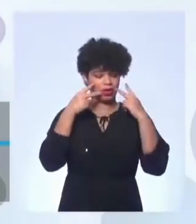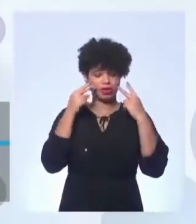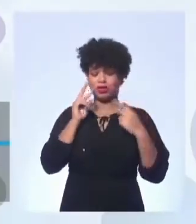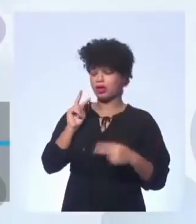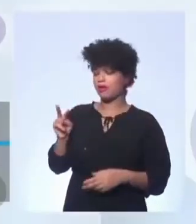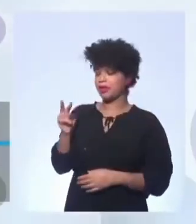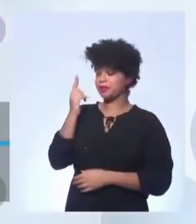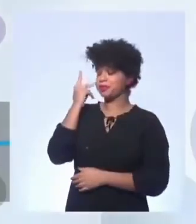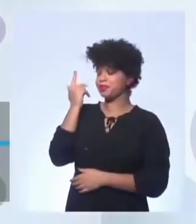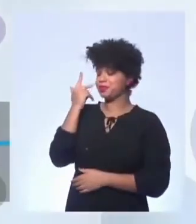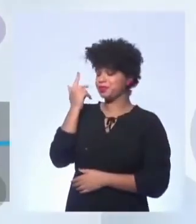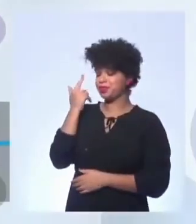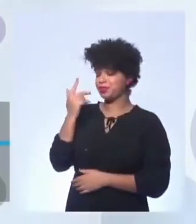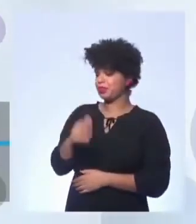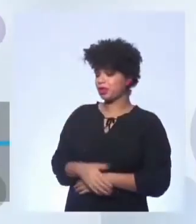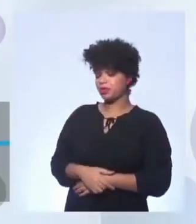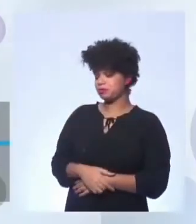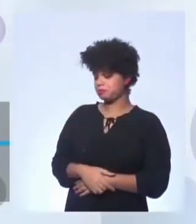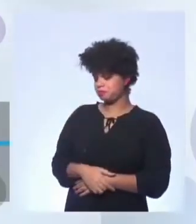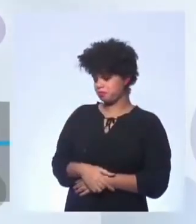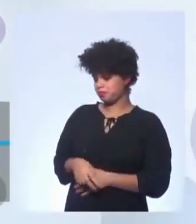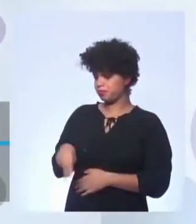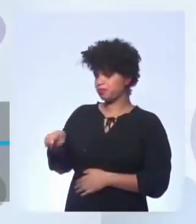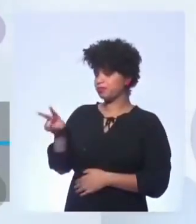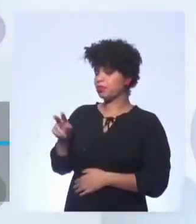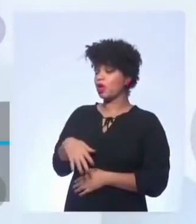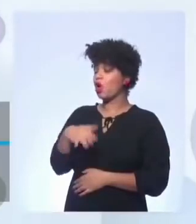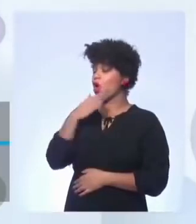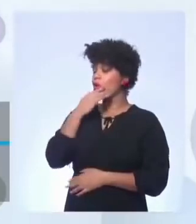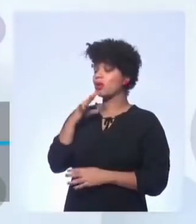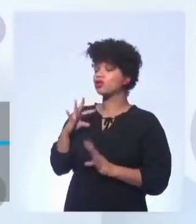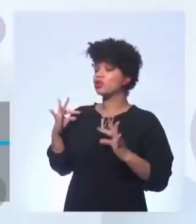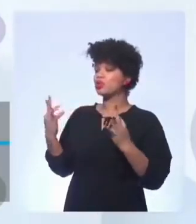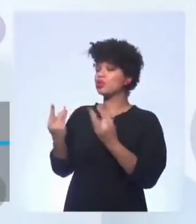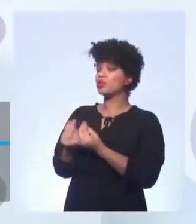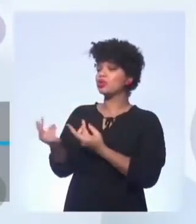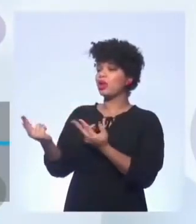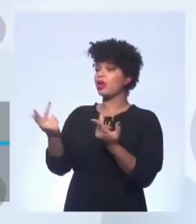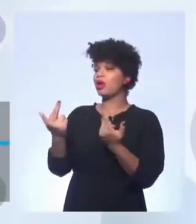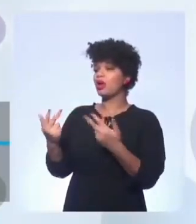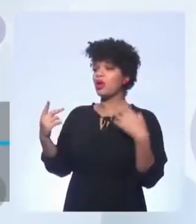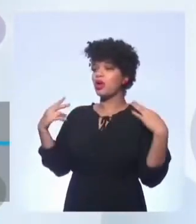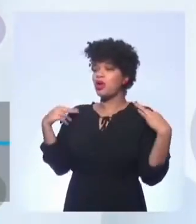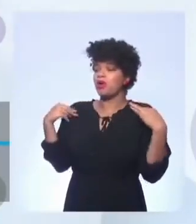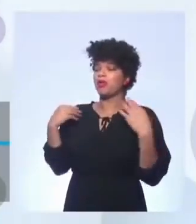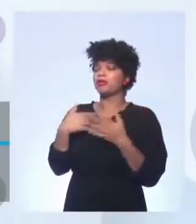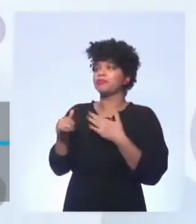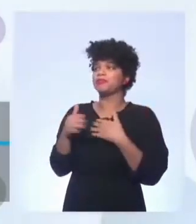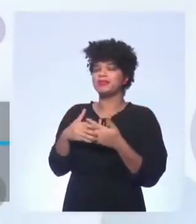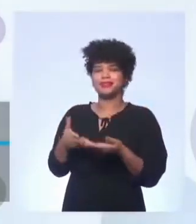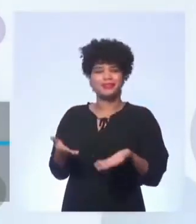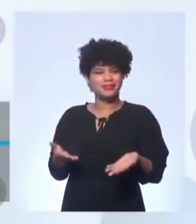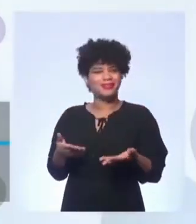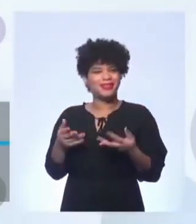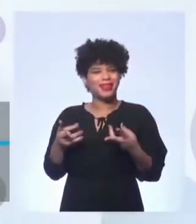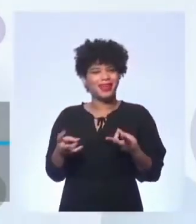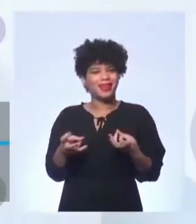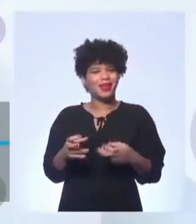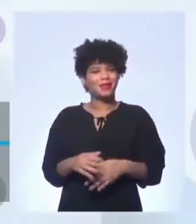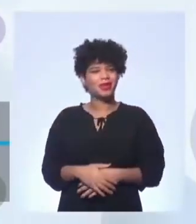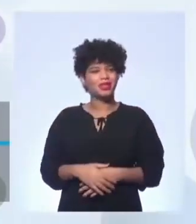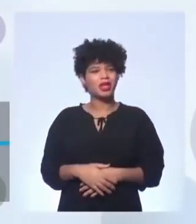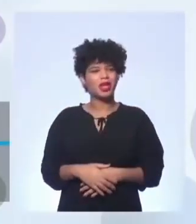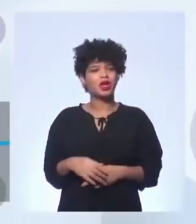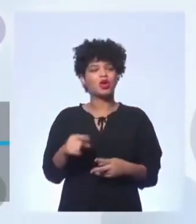como que se ele fosse comum aos outros homens. Portanto, nós estamos aqui tratando de